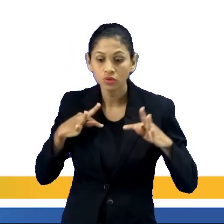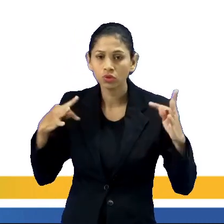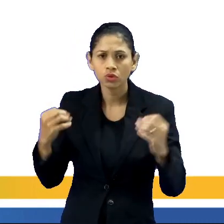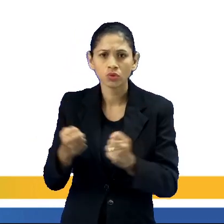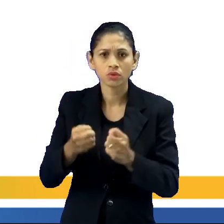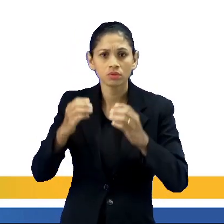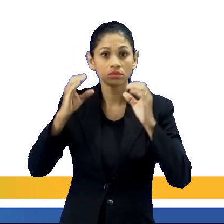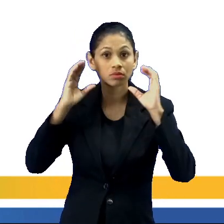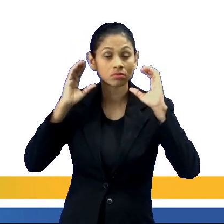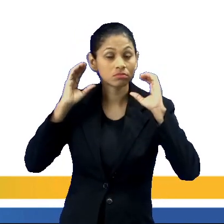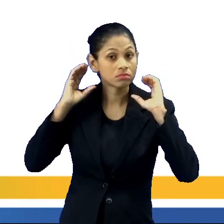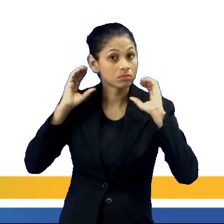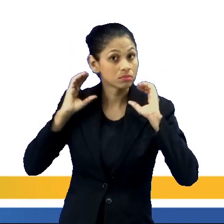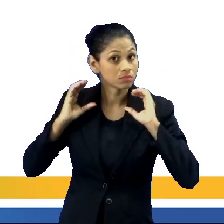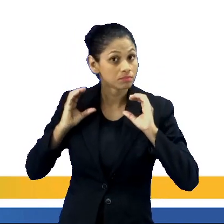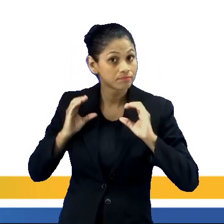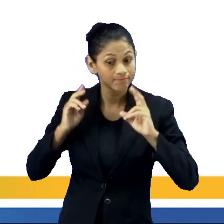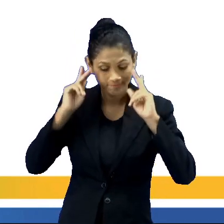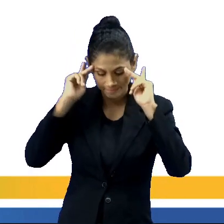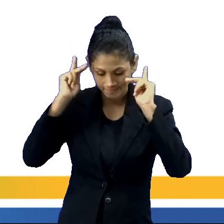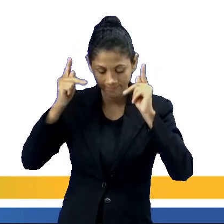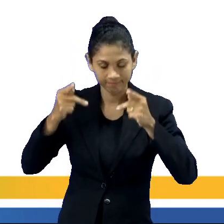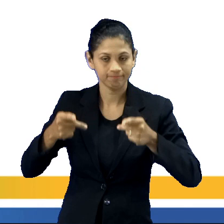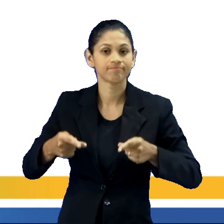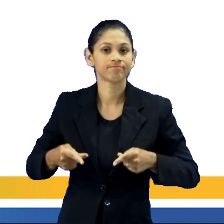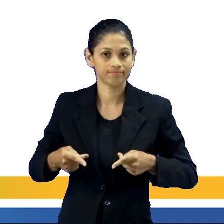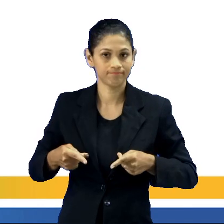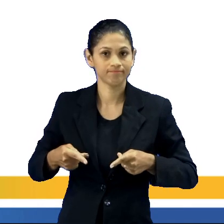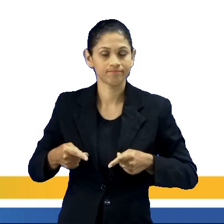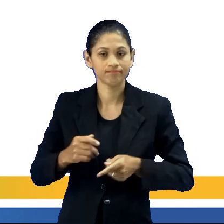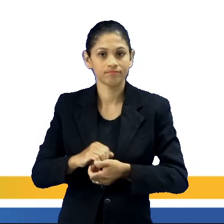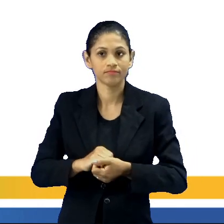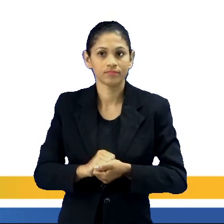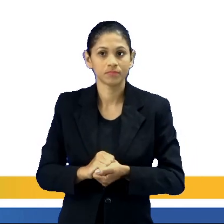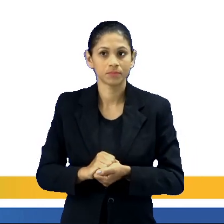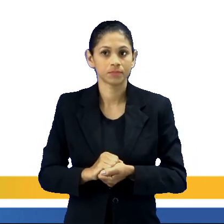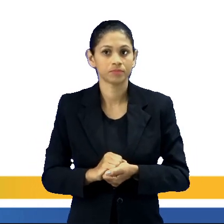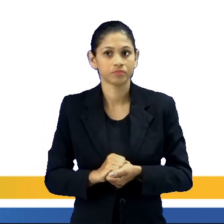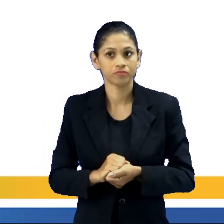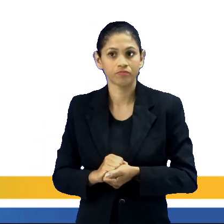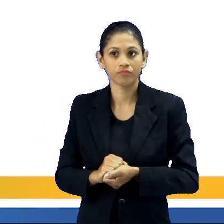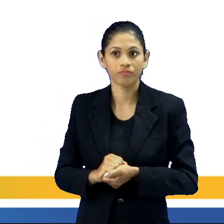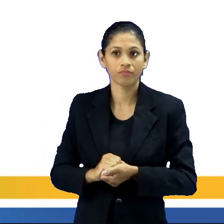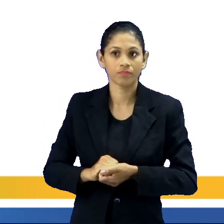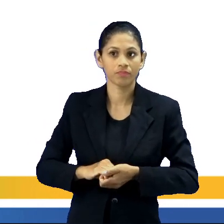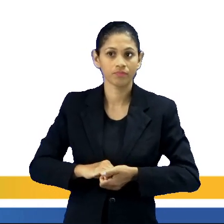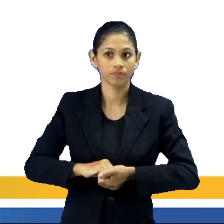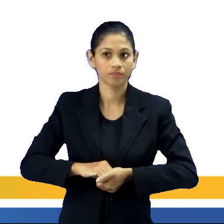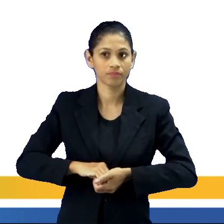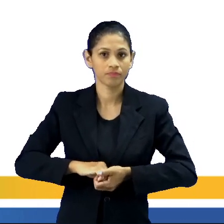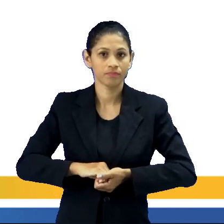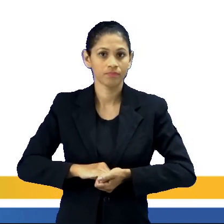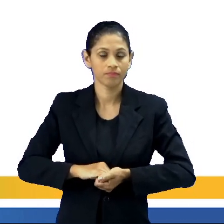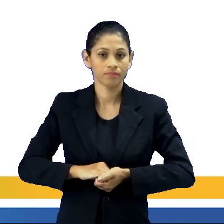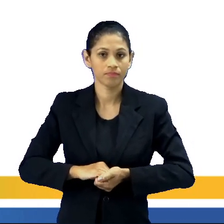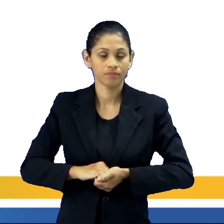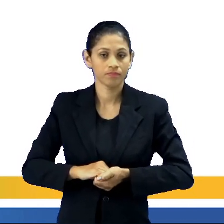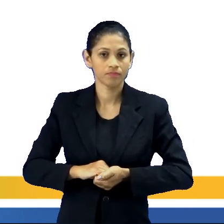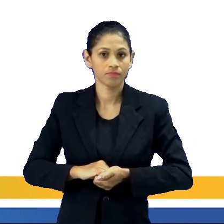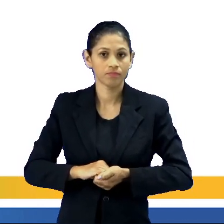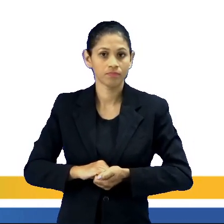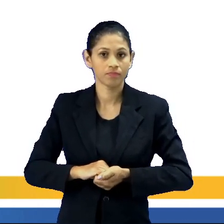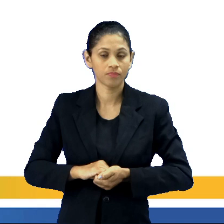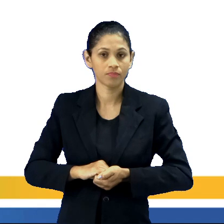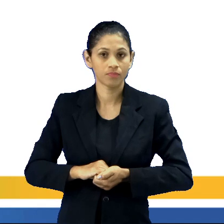condição em que esse ser humano ele se apresenta, né, e a forma como que ele interage e convive com os demais. Vamos